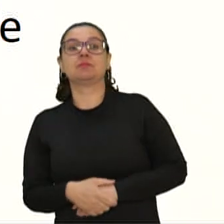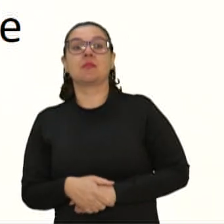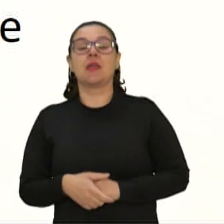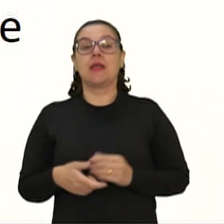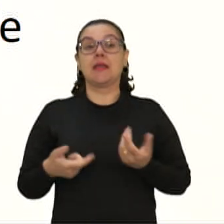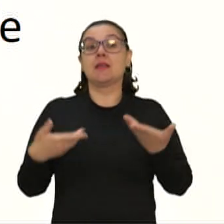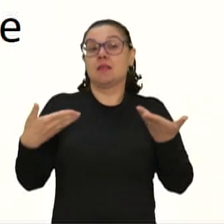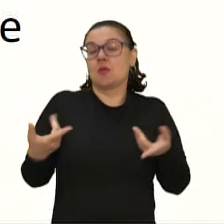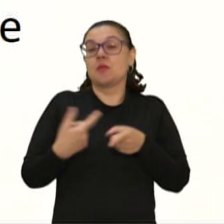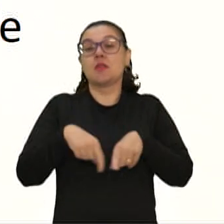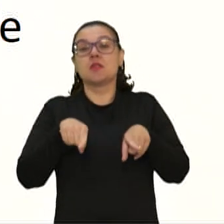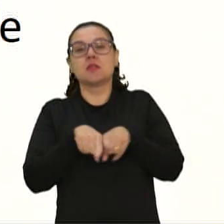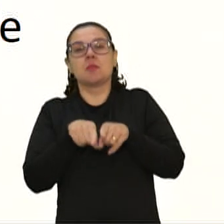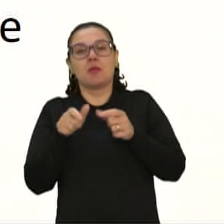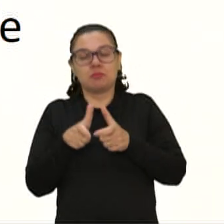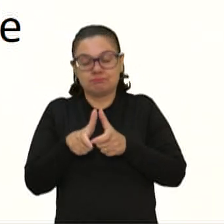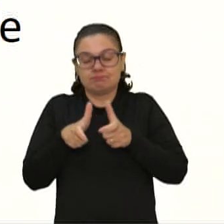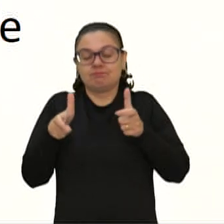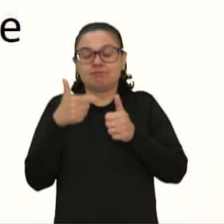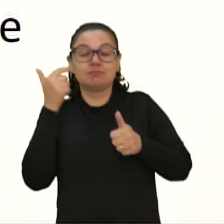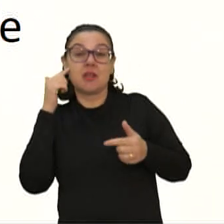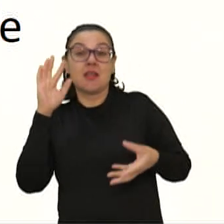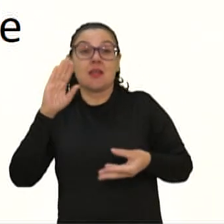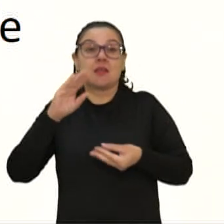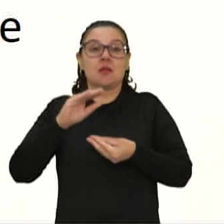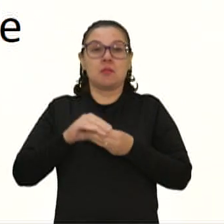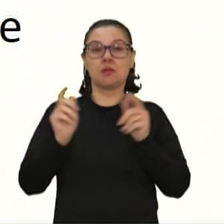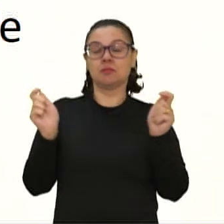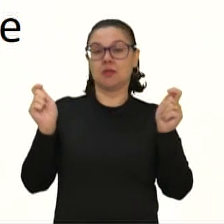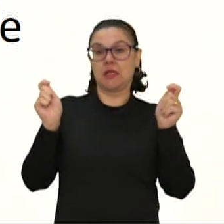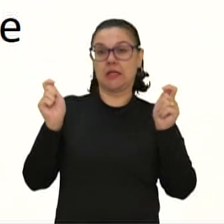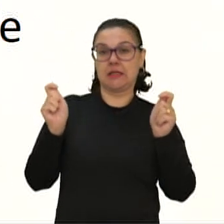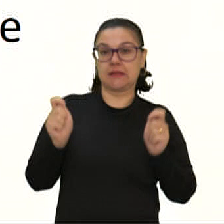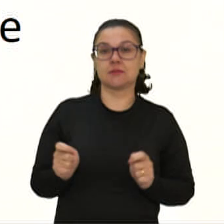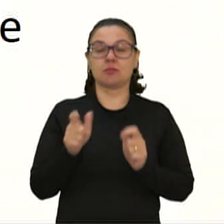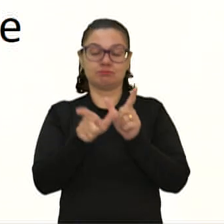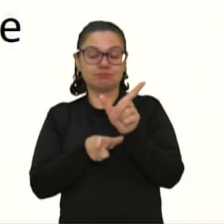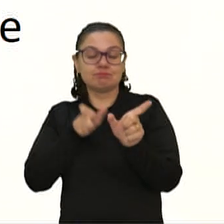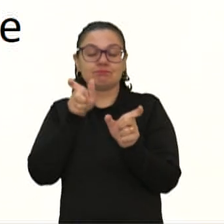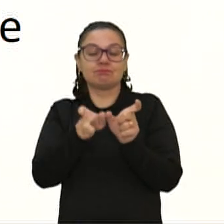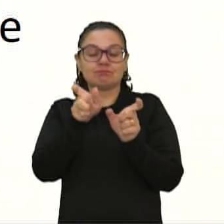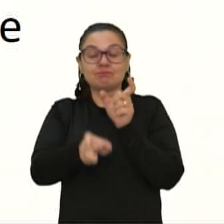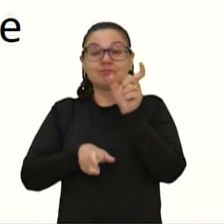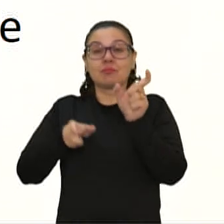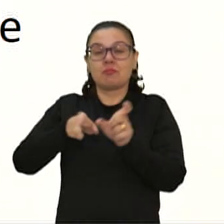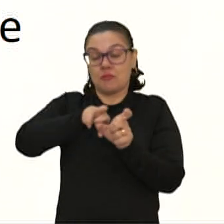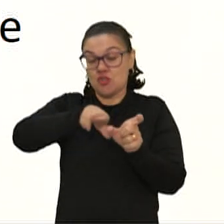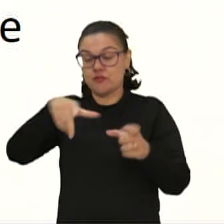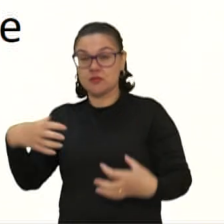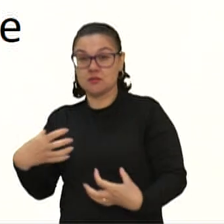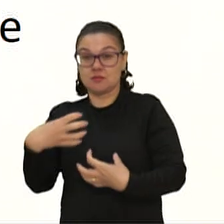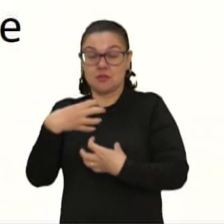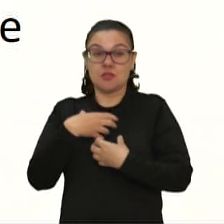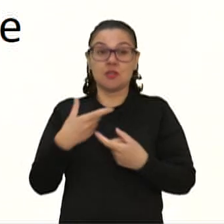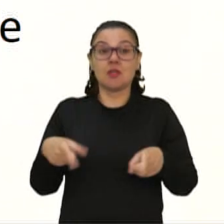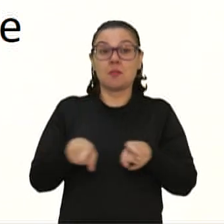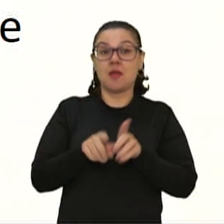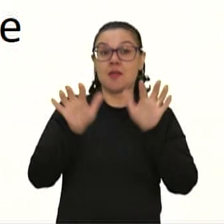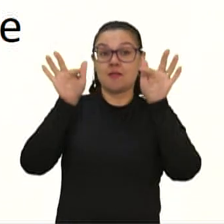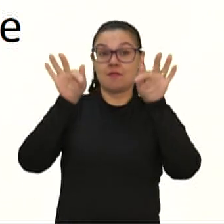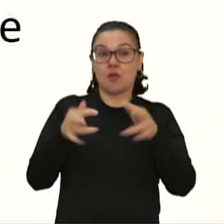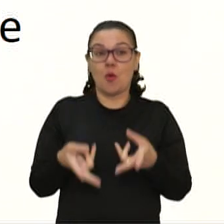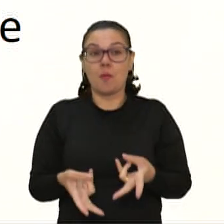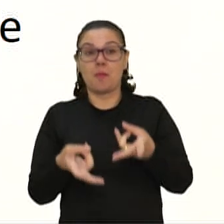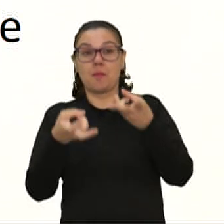Meirelles. Vamos tentar ampliar nossa compreensão sobre as possibilidades de múltiplos sentidos nas palavras e, finalmente, analisar